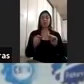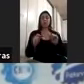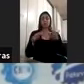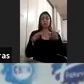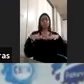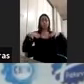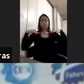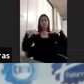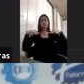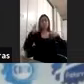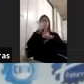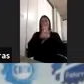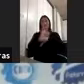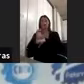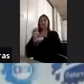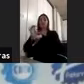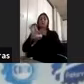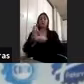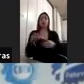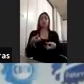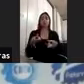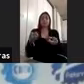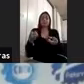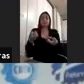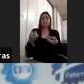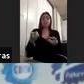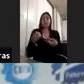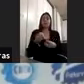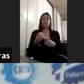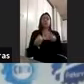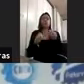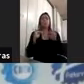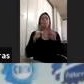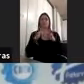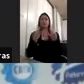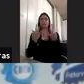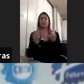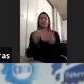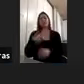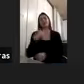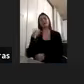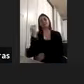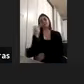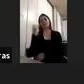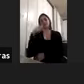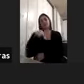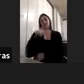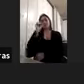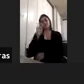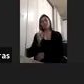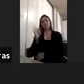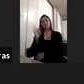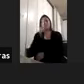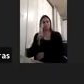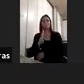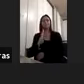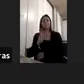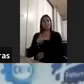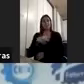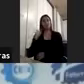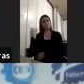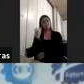pessoas percebem o quanto família é importante para nós, aqui no sul do Brasil. A família é importante para nós. E como a família é